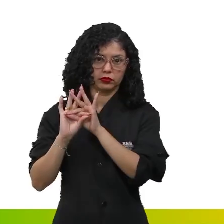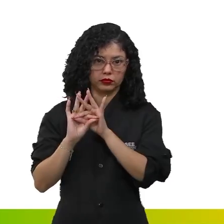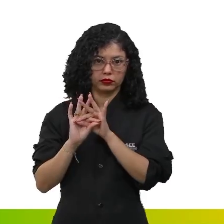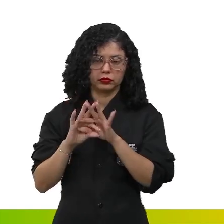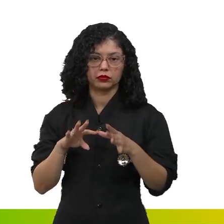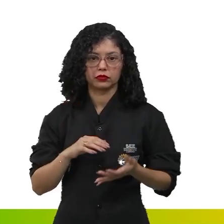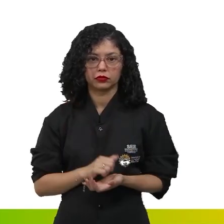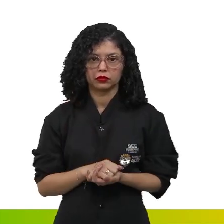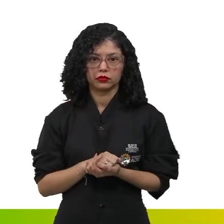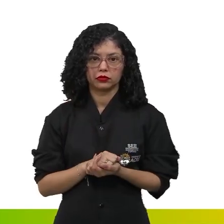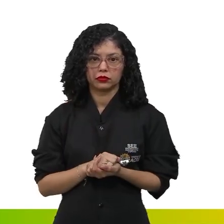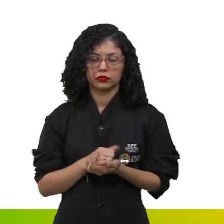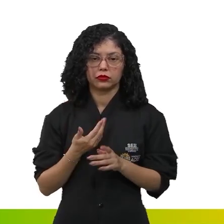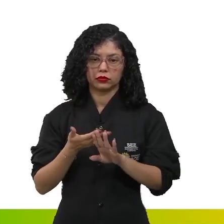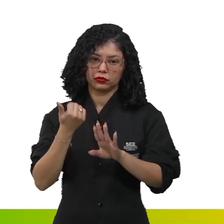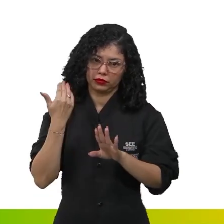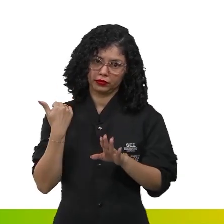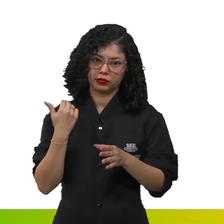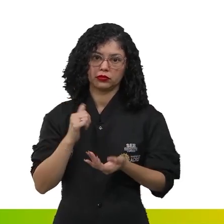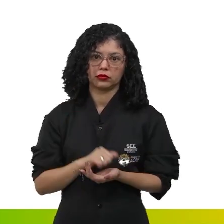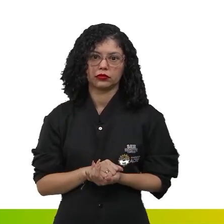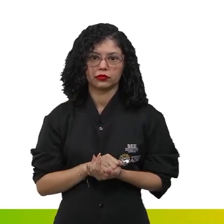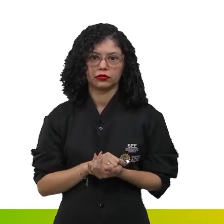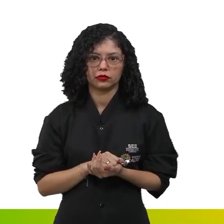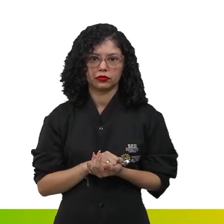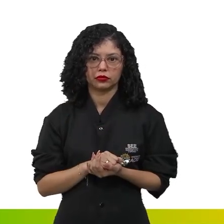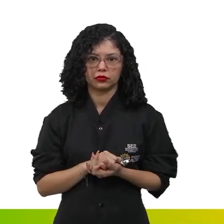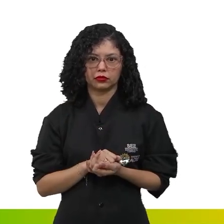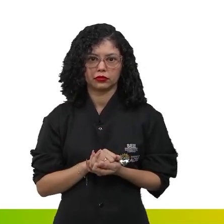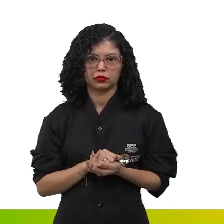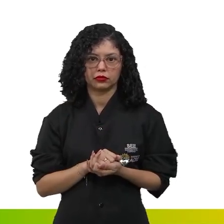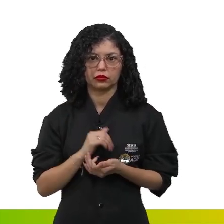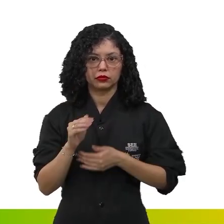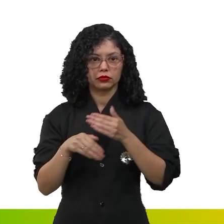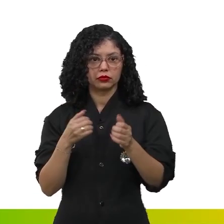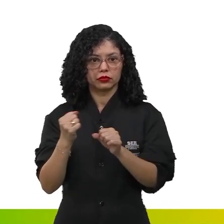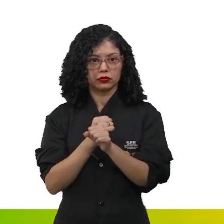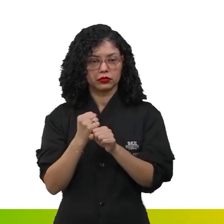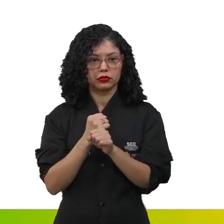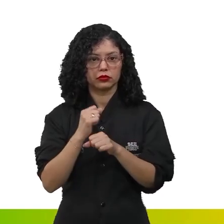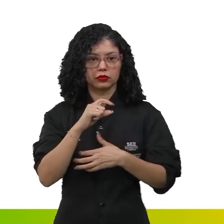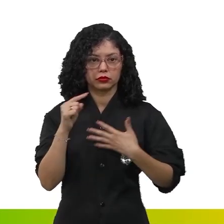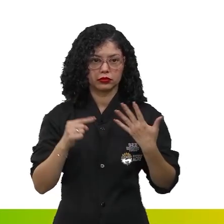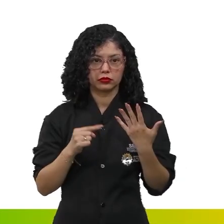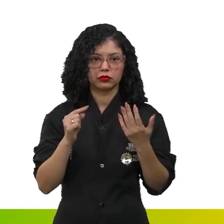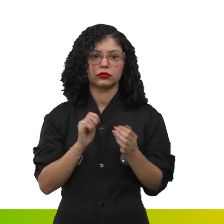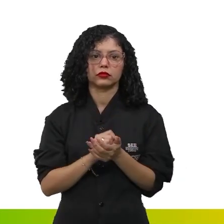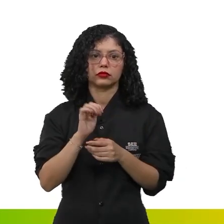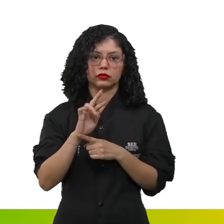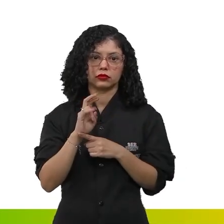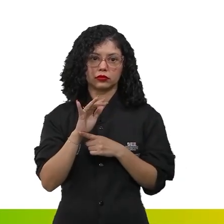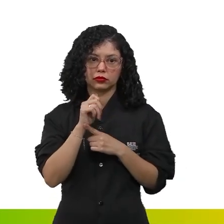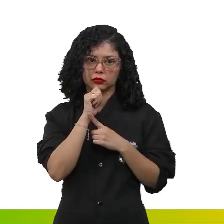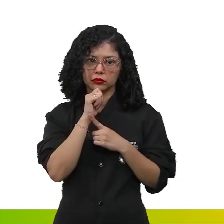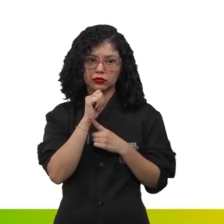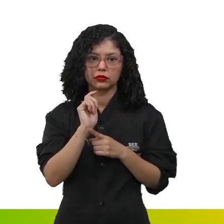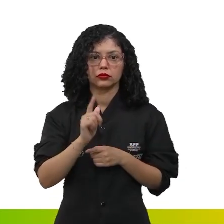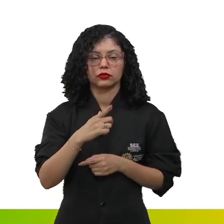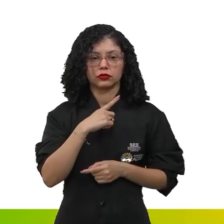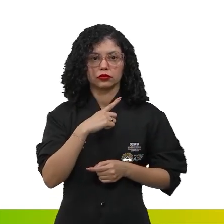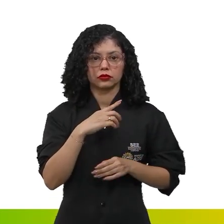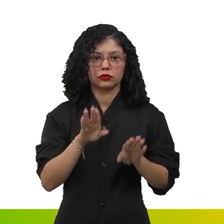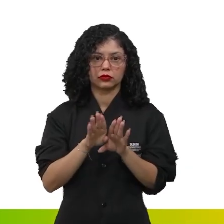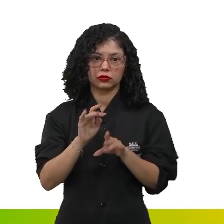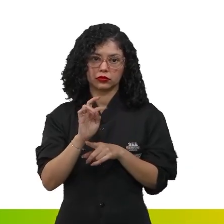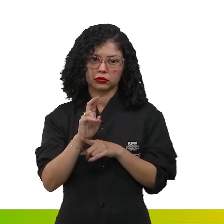já acontecia nos Jogos Olímpicos da antiguidade. Ao longo dos anos, esse tipo de artimanha